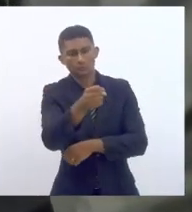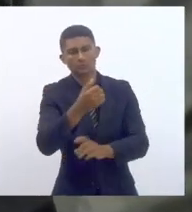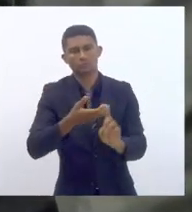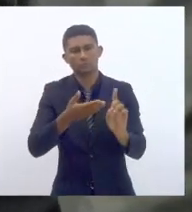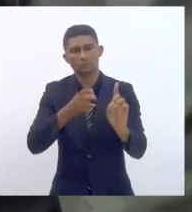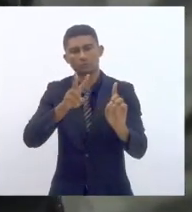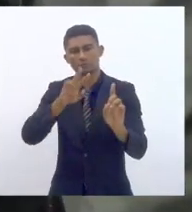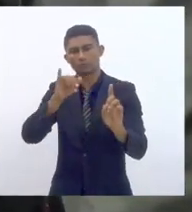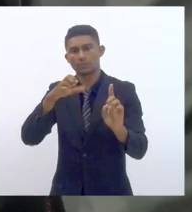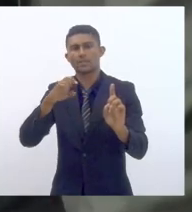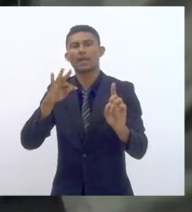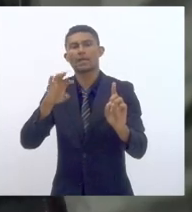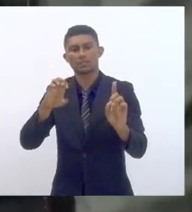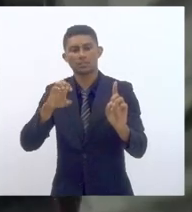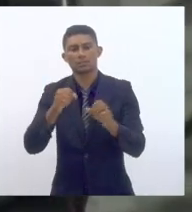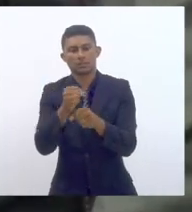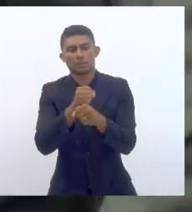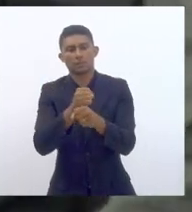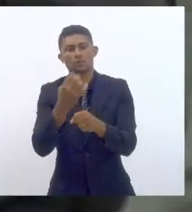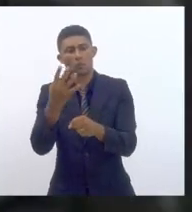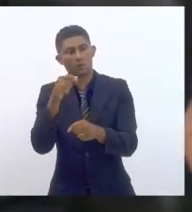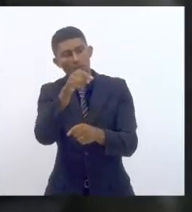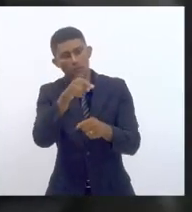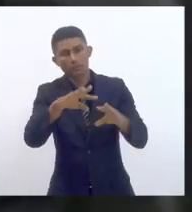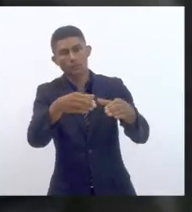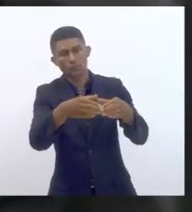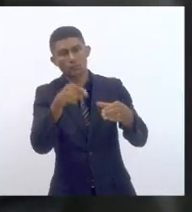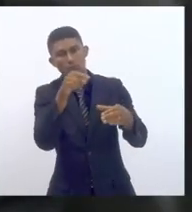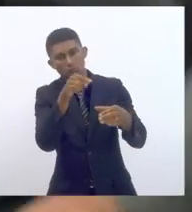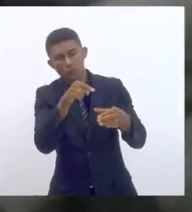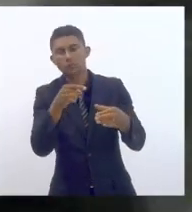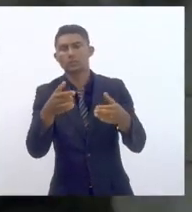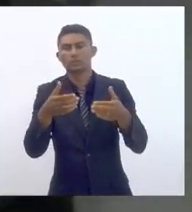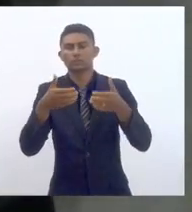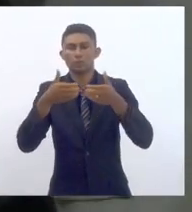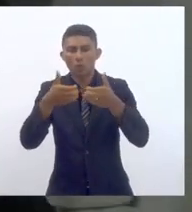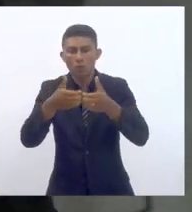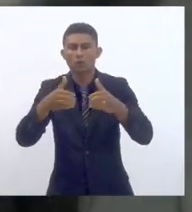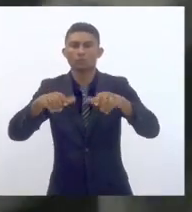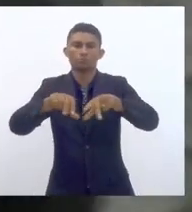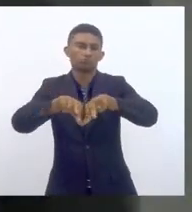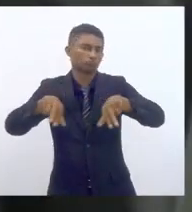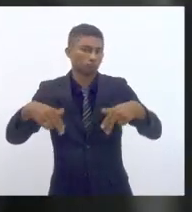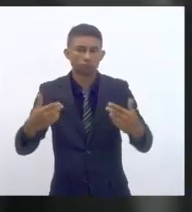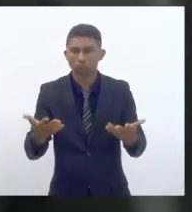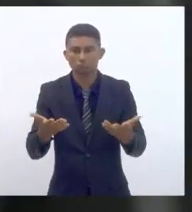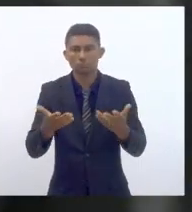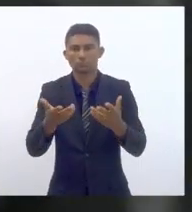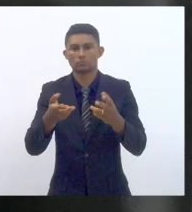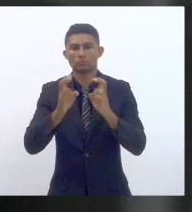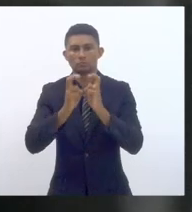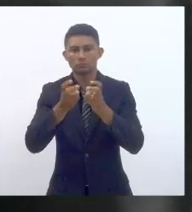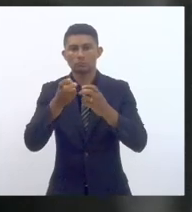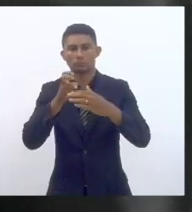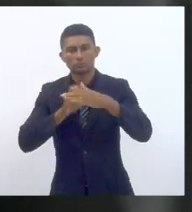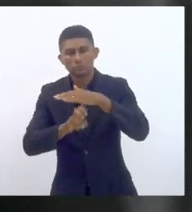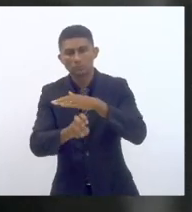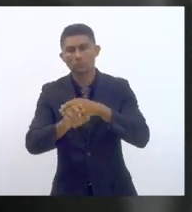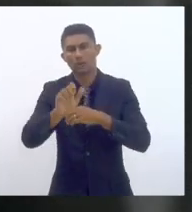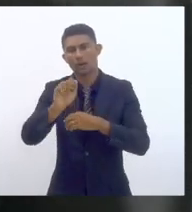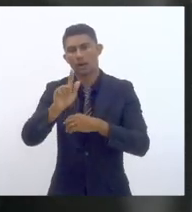exercer o mandato de mais 4 anos de conselheiro da Agência Reguladora de Serviços Públicos de Transportes, concedidos à